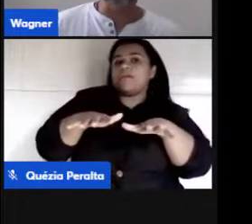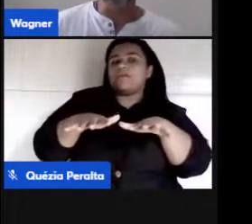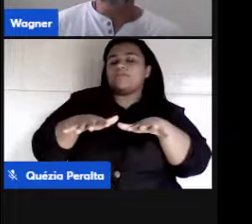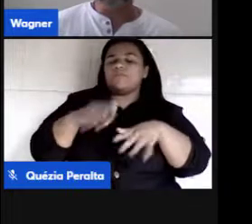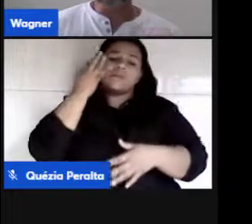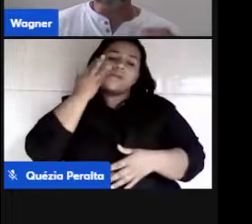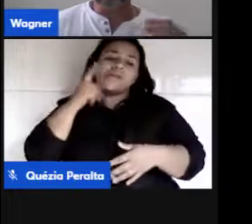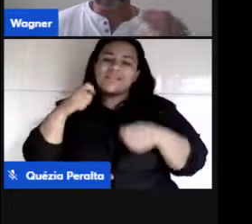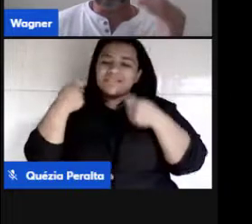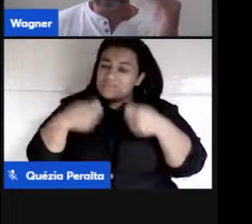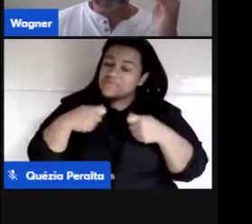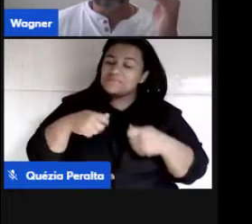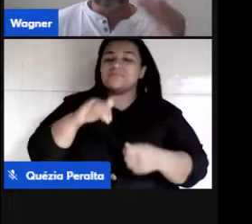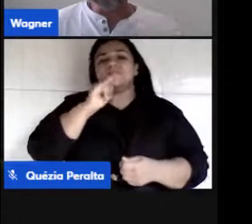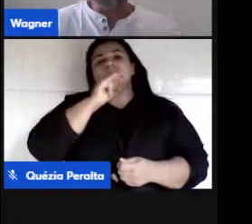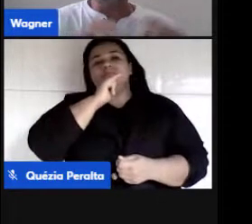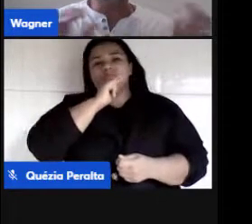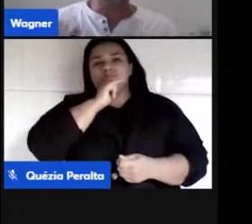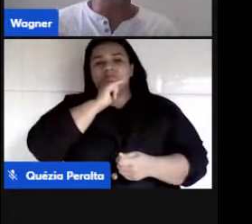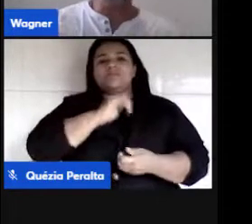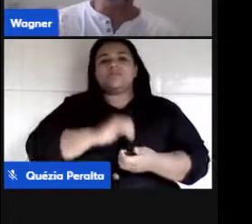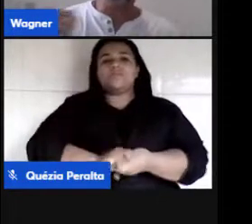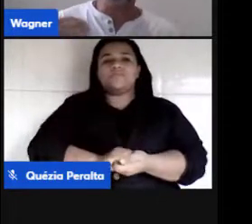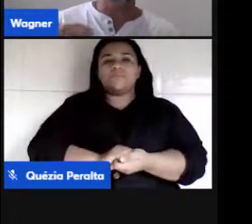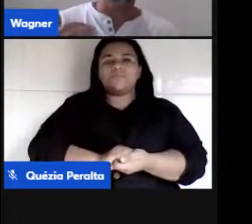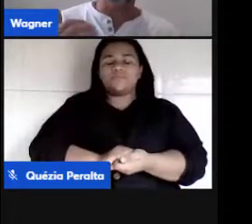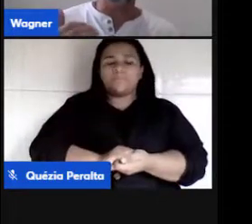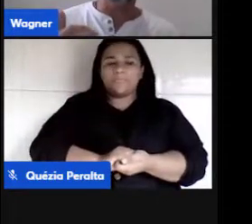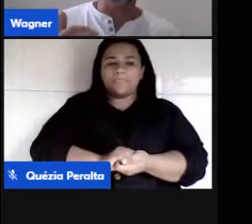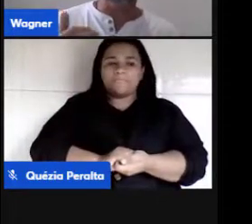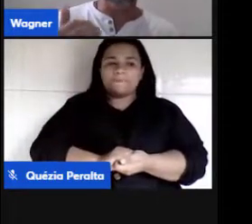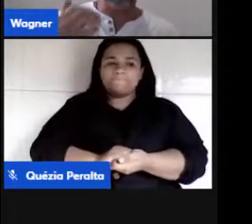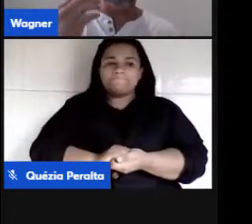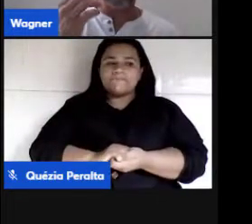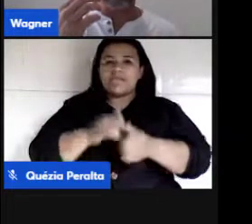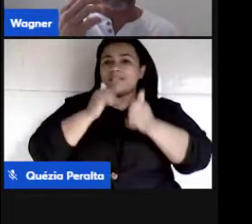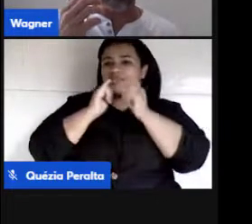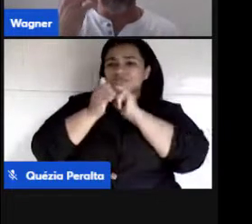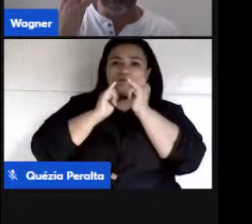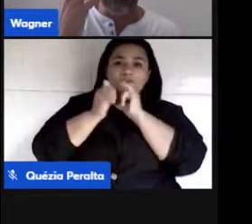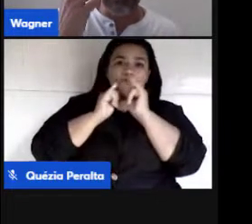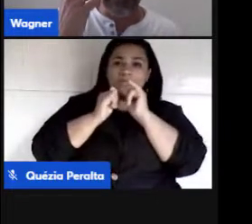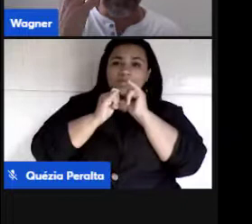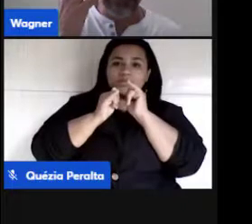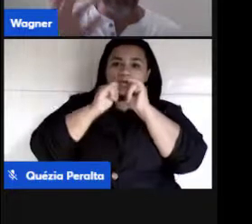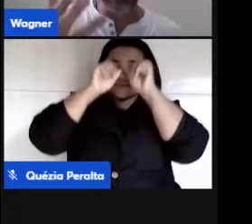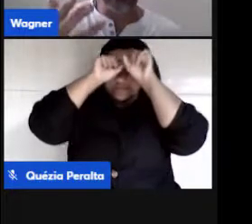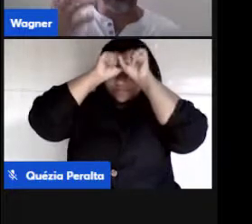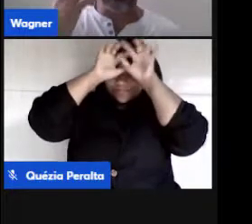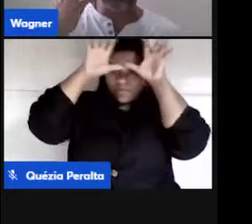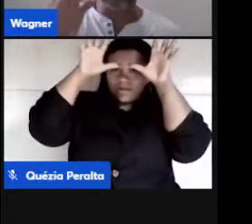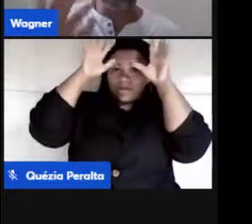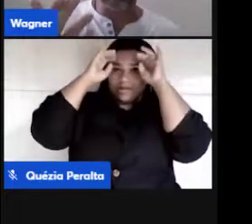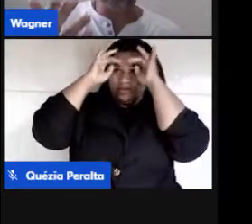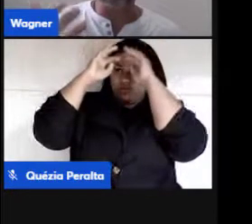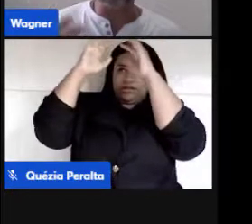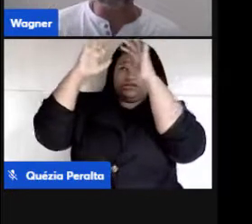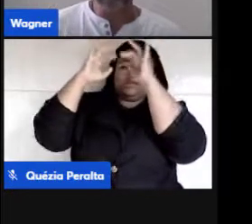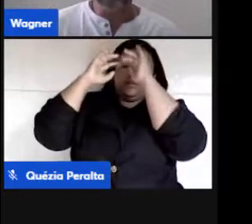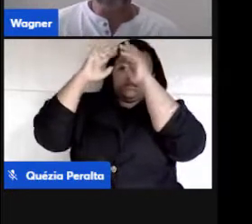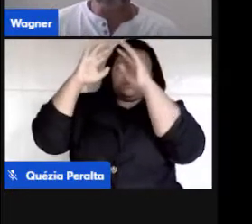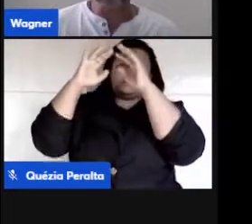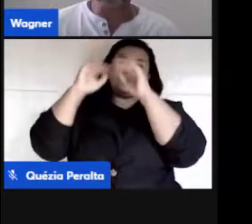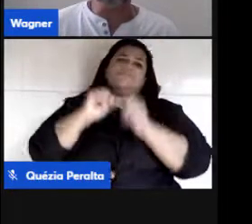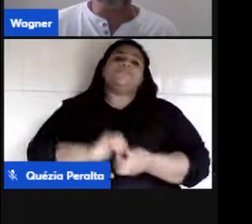modelo, né? Ela é um baú aberto cheio de informações, mas ela precisa ter essa percepção visual, esse contato